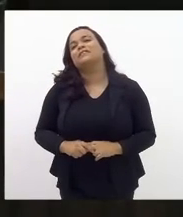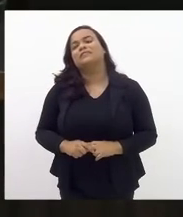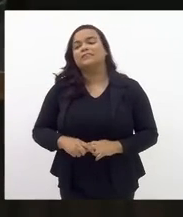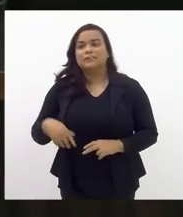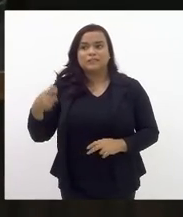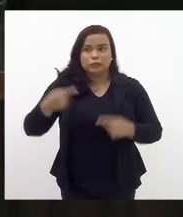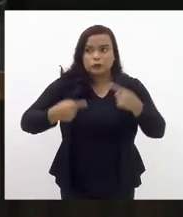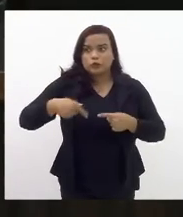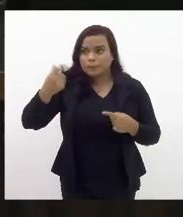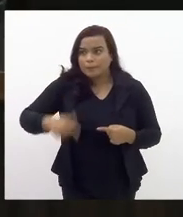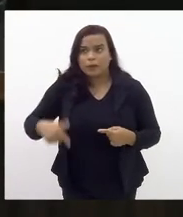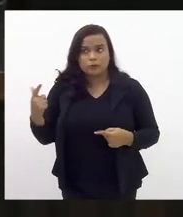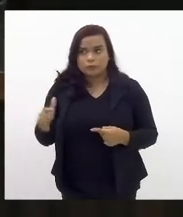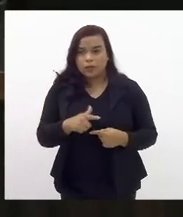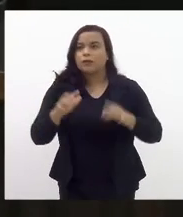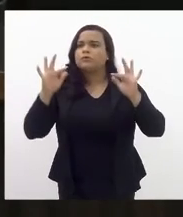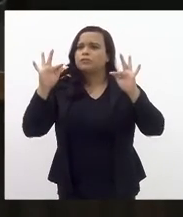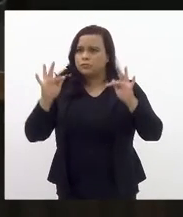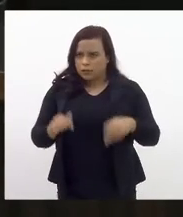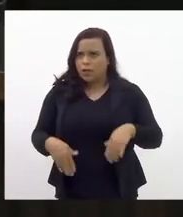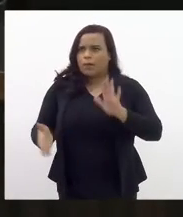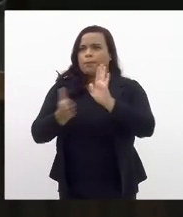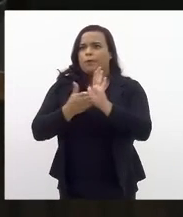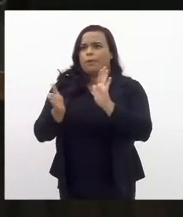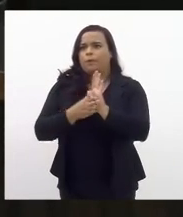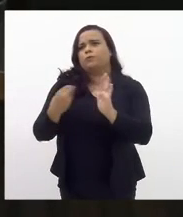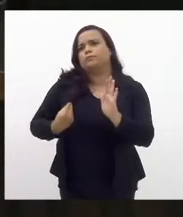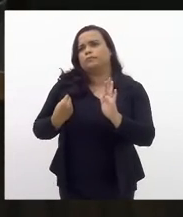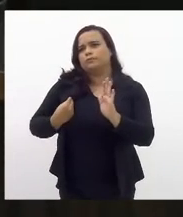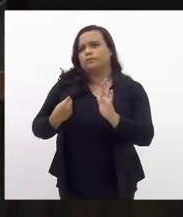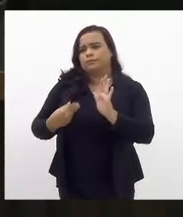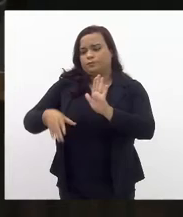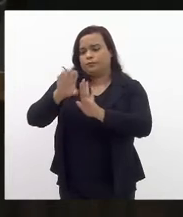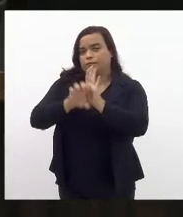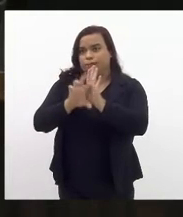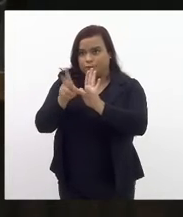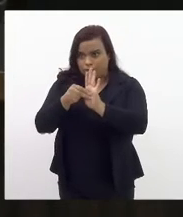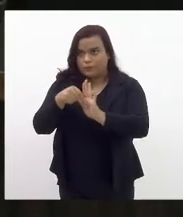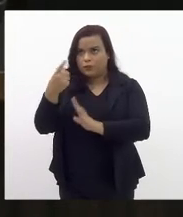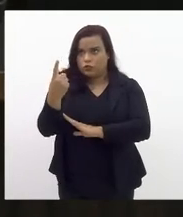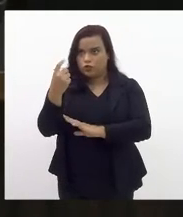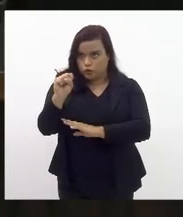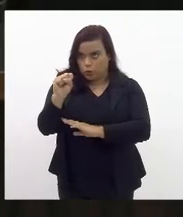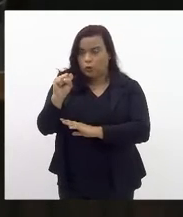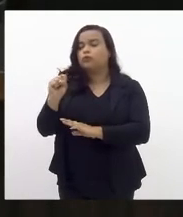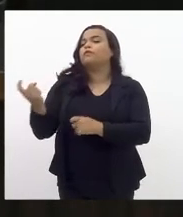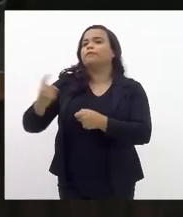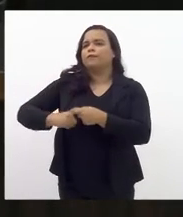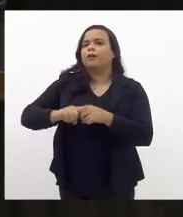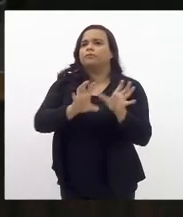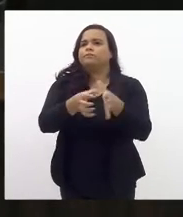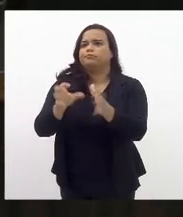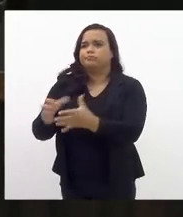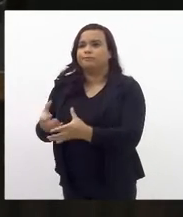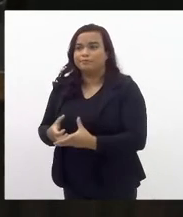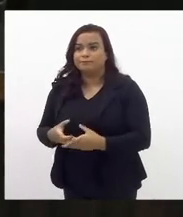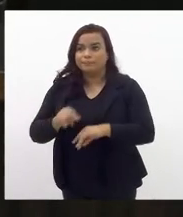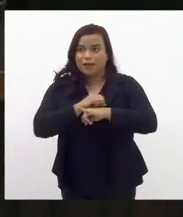queira discutir, encerrada a discussão, a presente proposta recebeu 18 emendas e retorna às comissões.